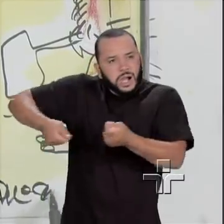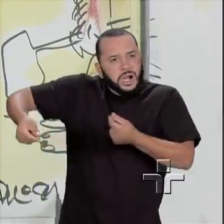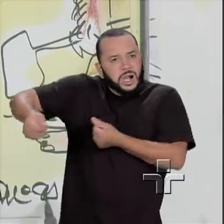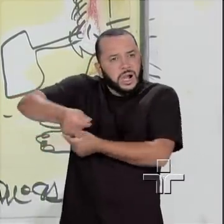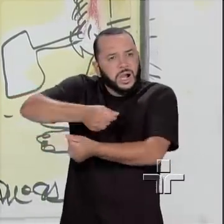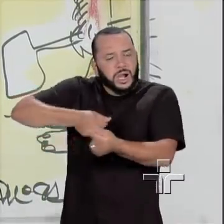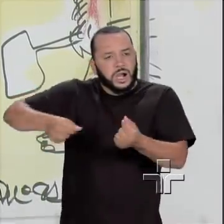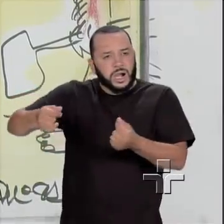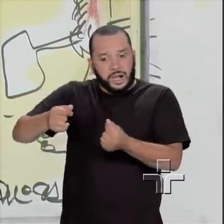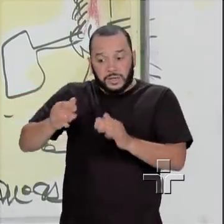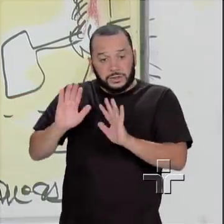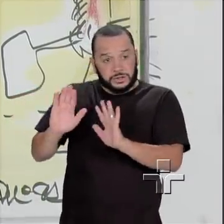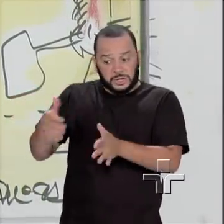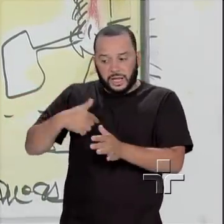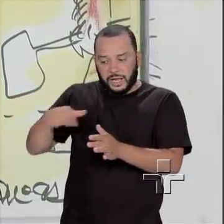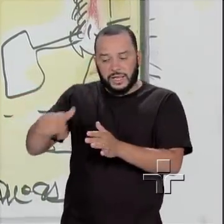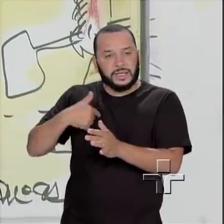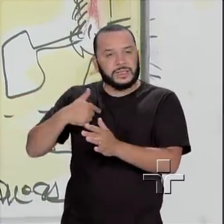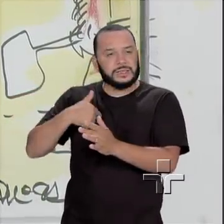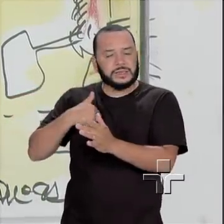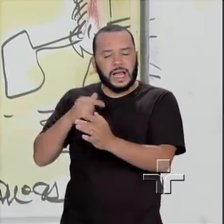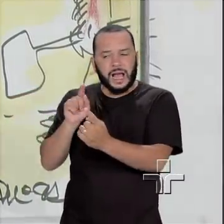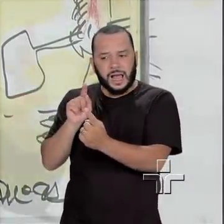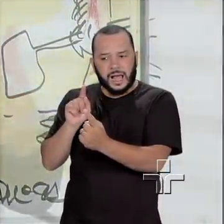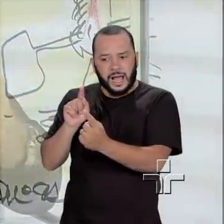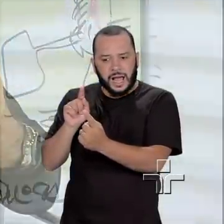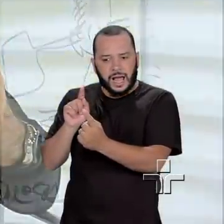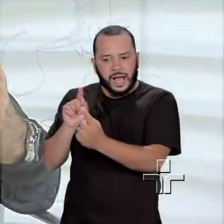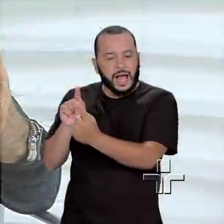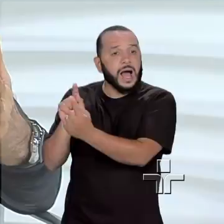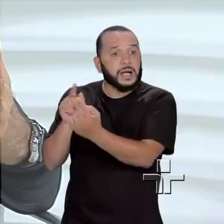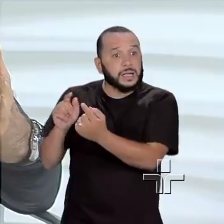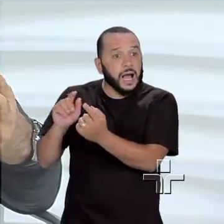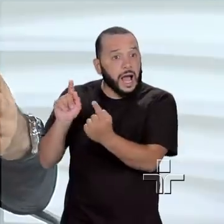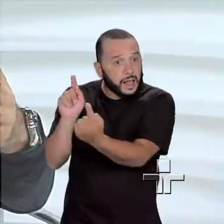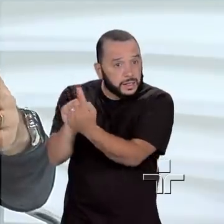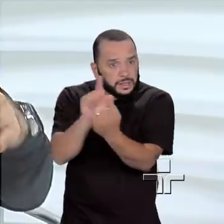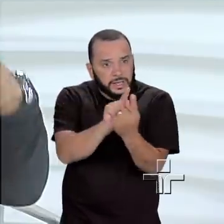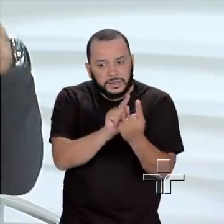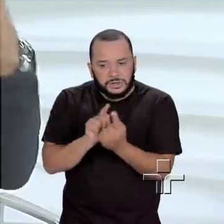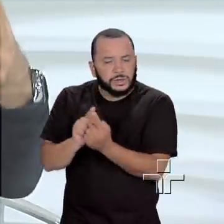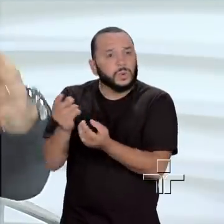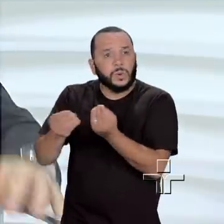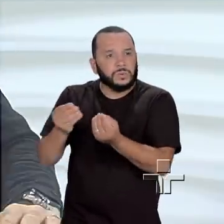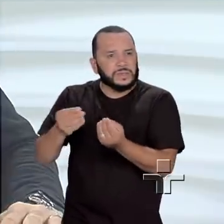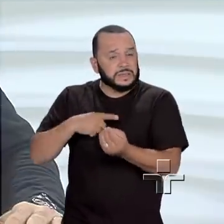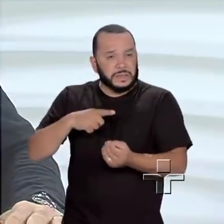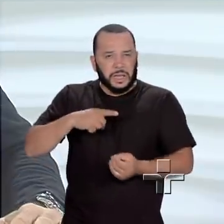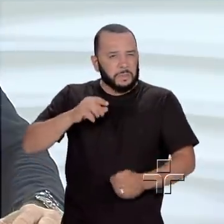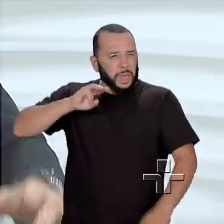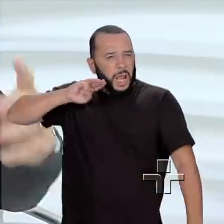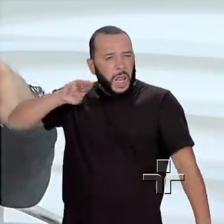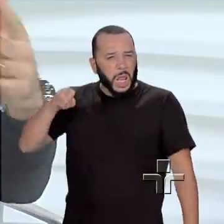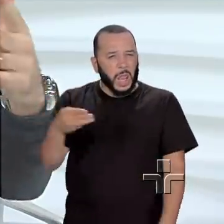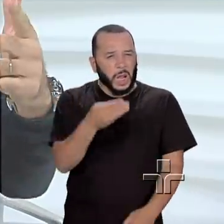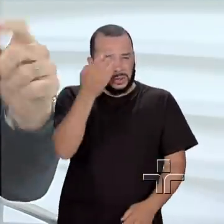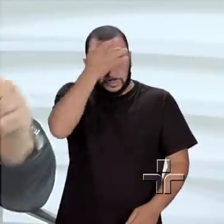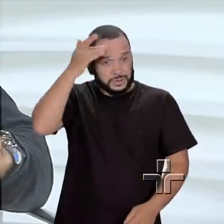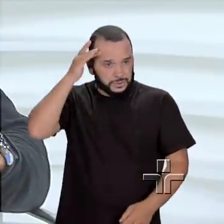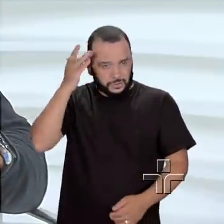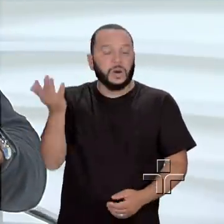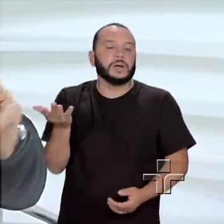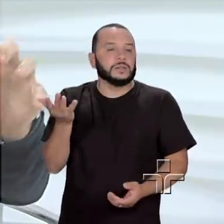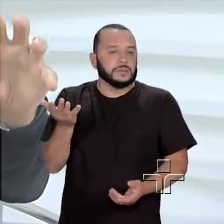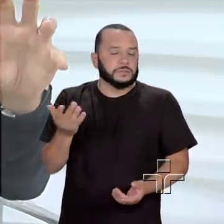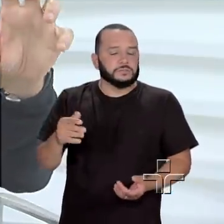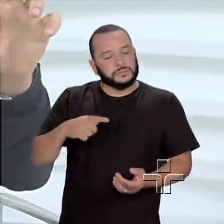de atender comunidades de, no mínimo, centenas de milhões de usuários, para elas serem viáveis usando esse negócio, esse modelo de